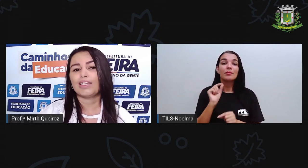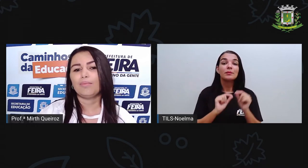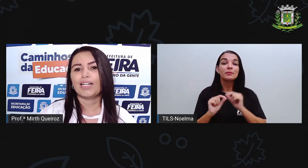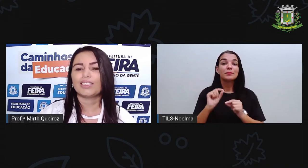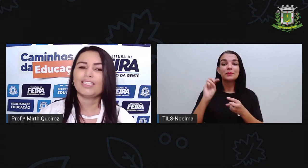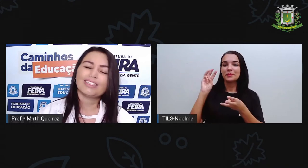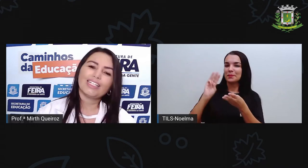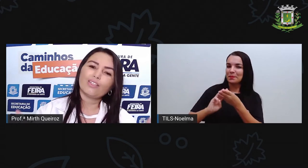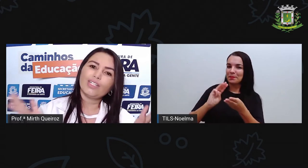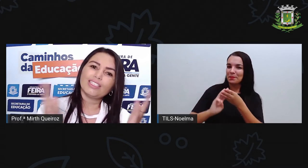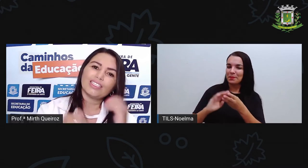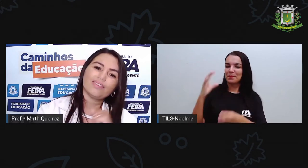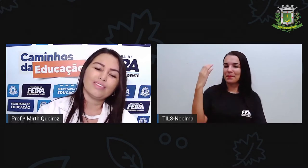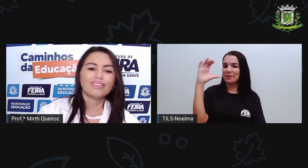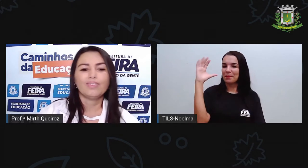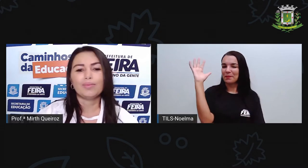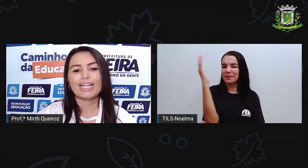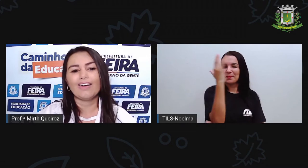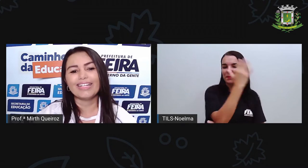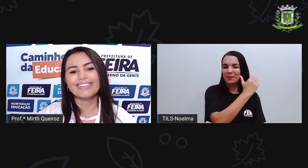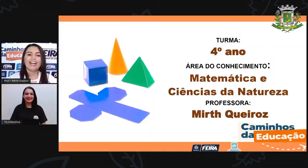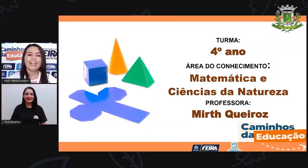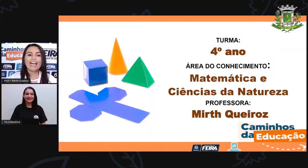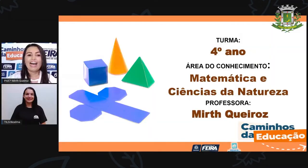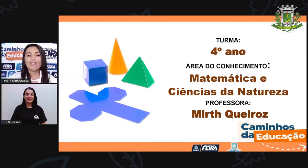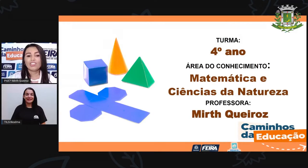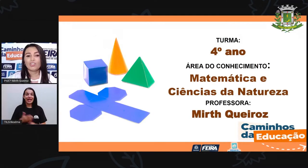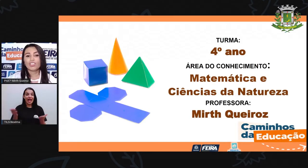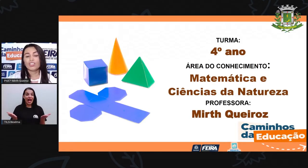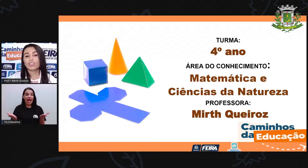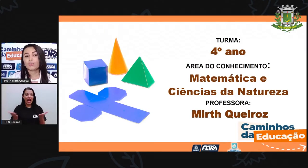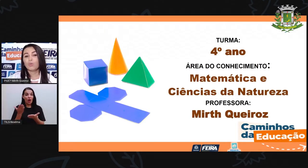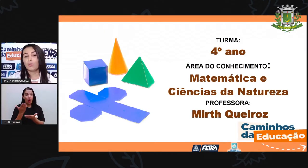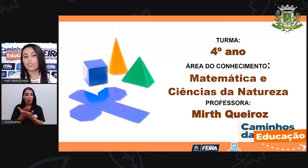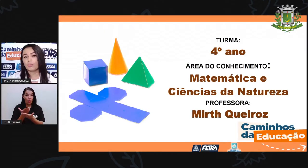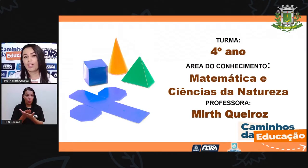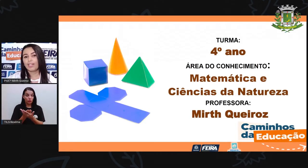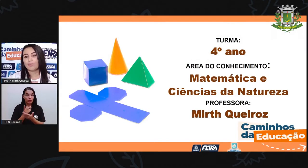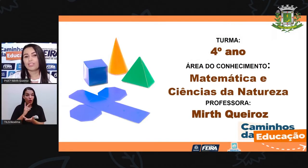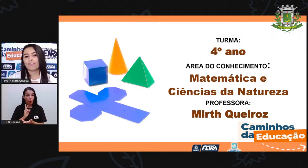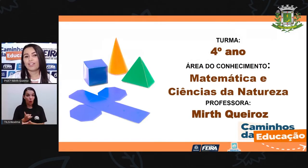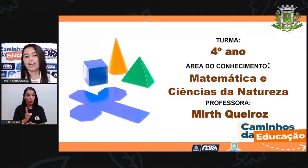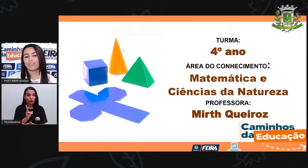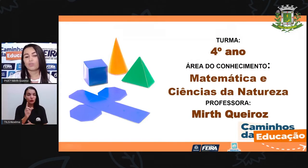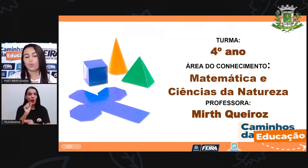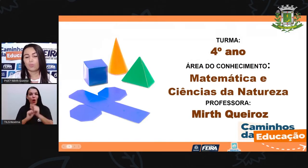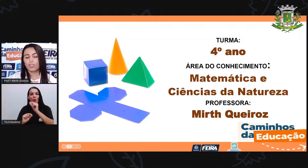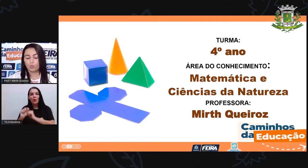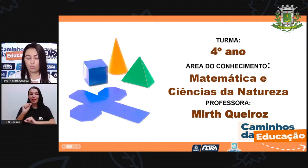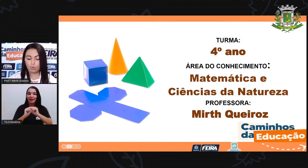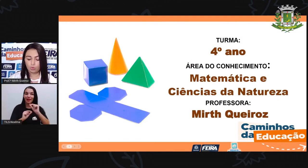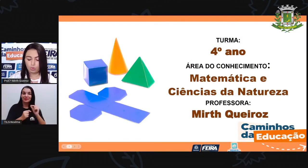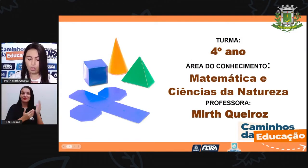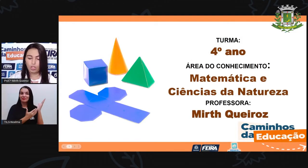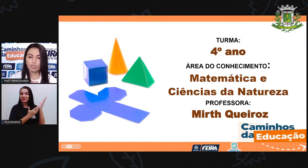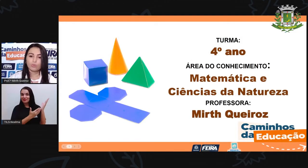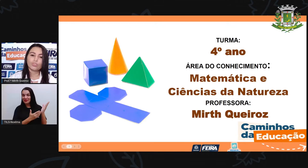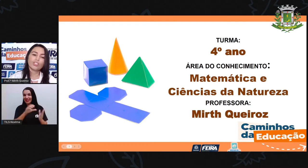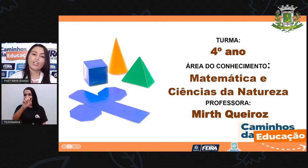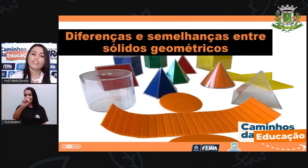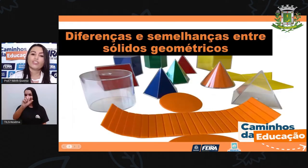Matemática e Ciência da Natureza. Vamos à aula? Na aula de hoje nós continuaremos a falar sobre os